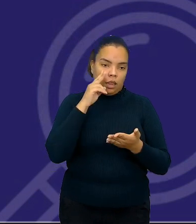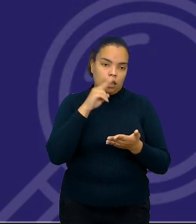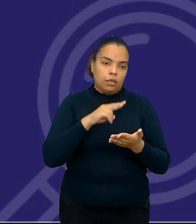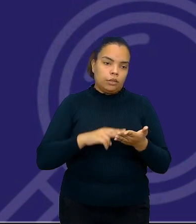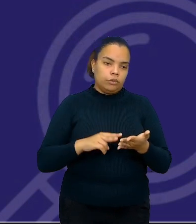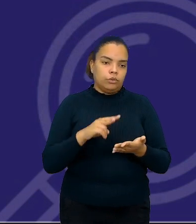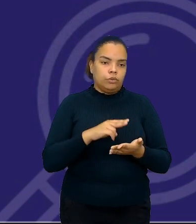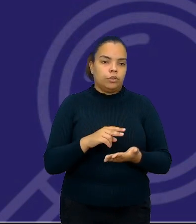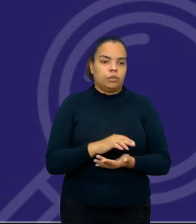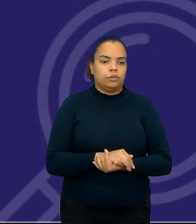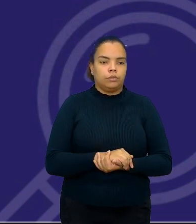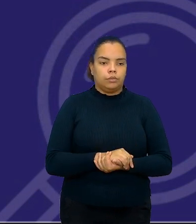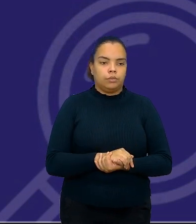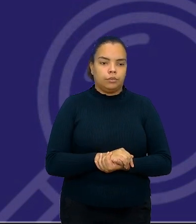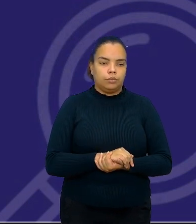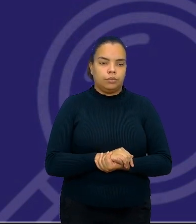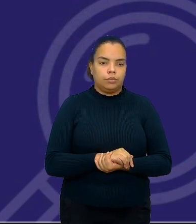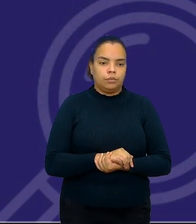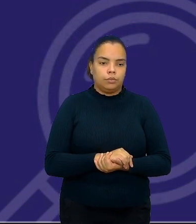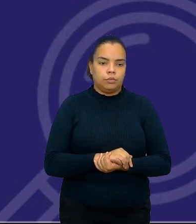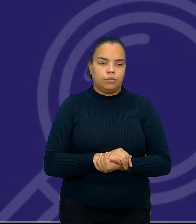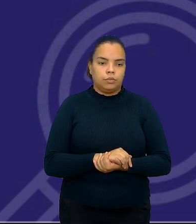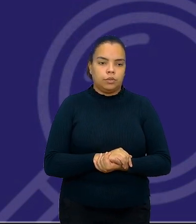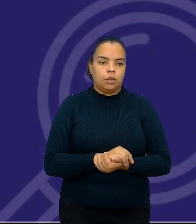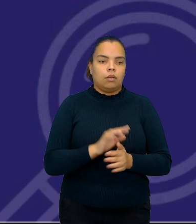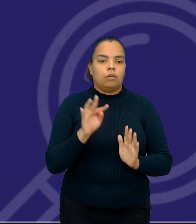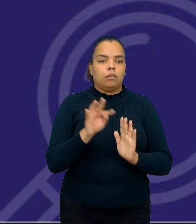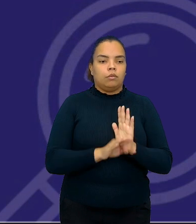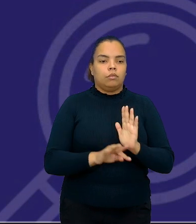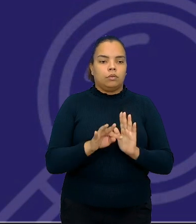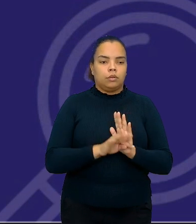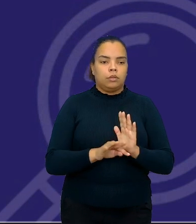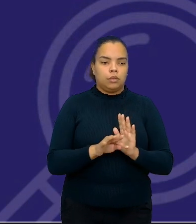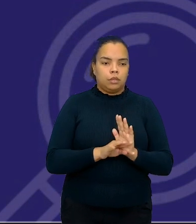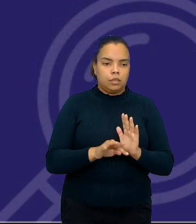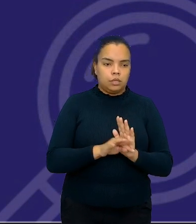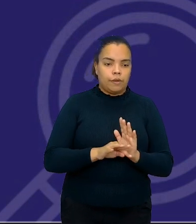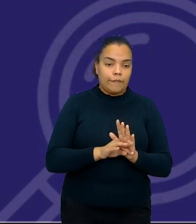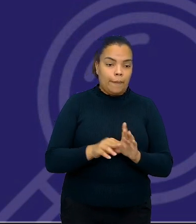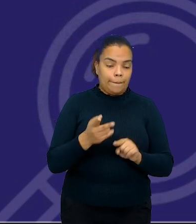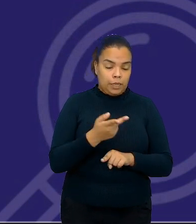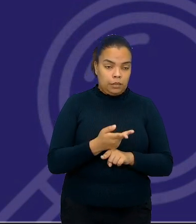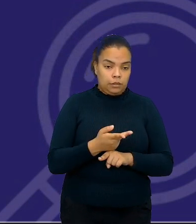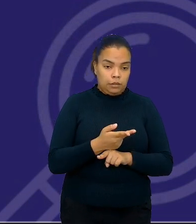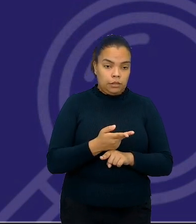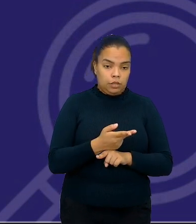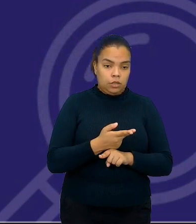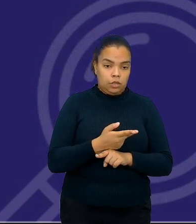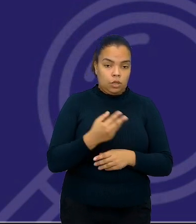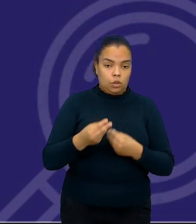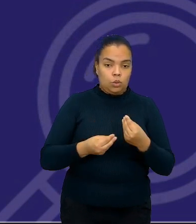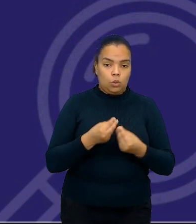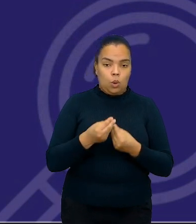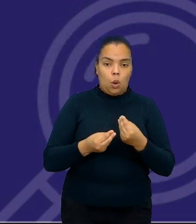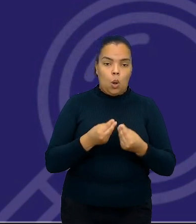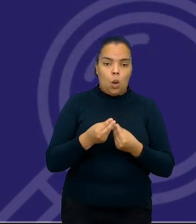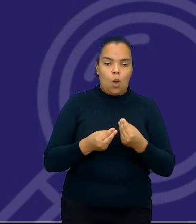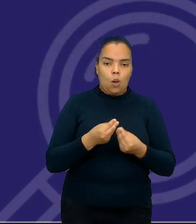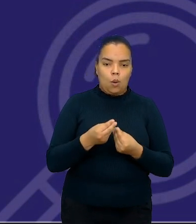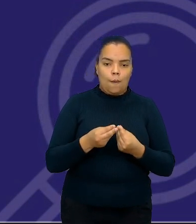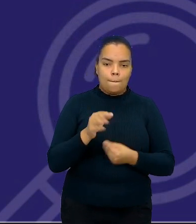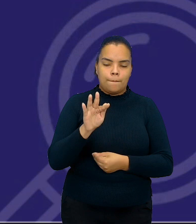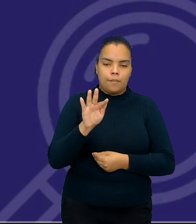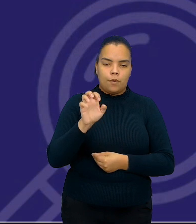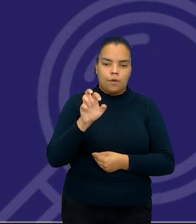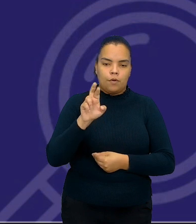da atividade. Então, ela traz como texto, né, realize uma pesquisa sobre a fertilização in vitro e a